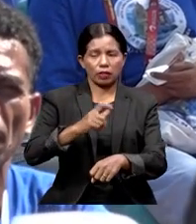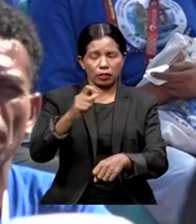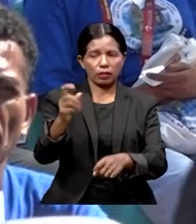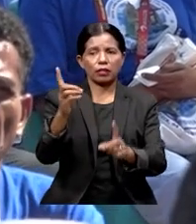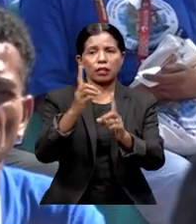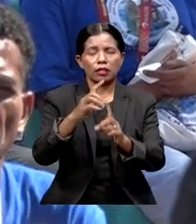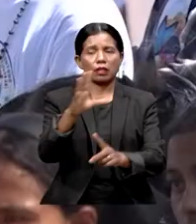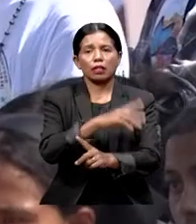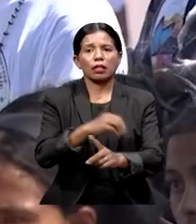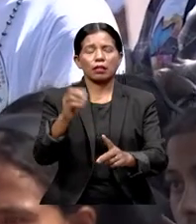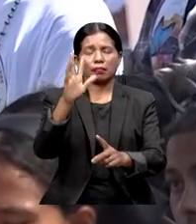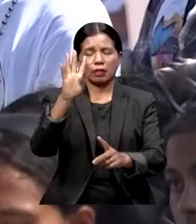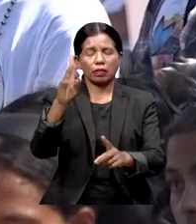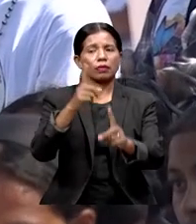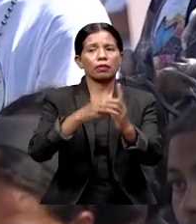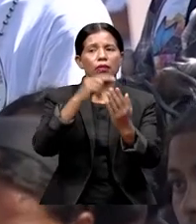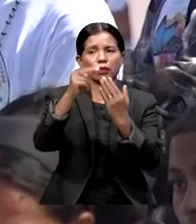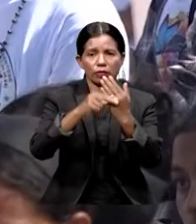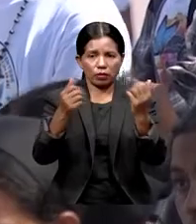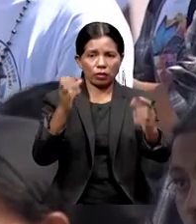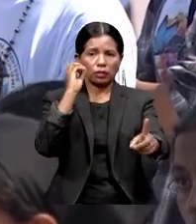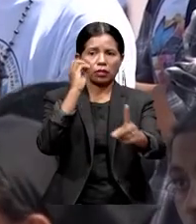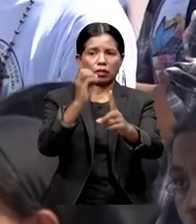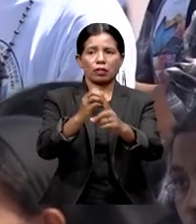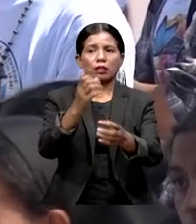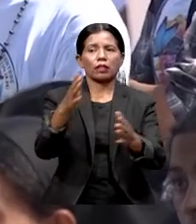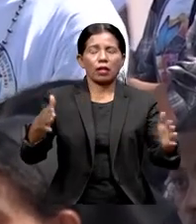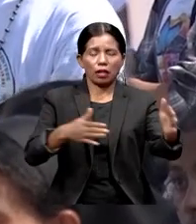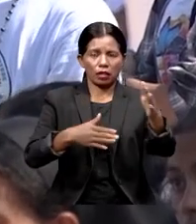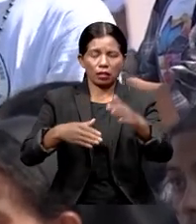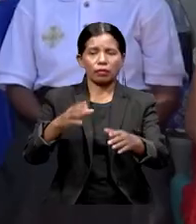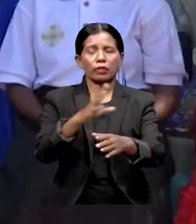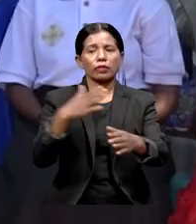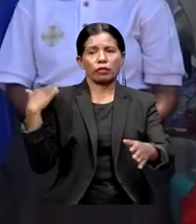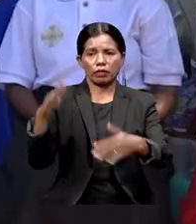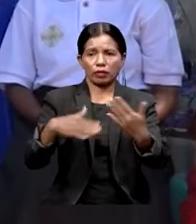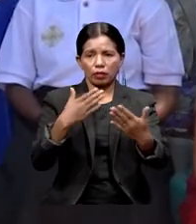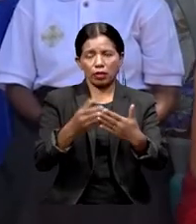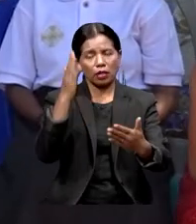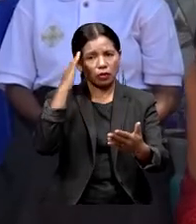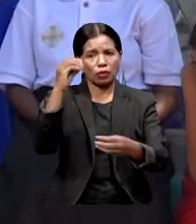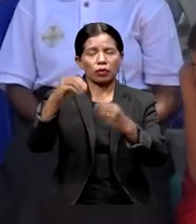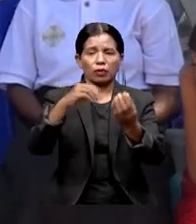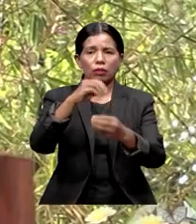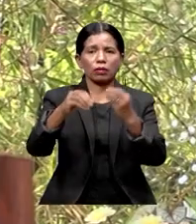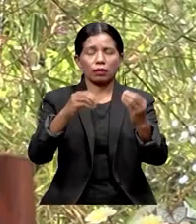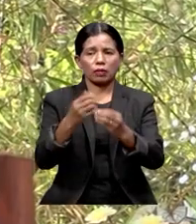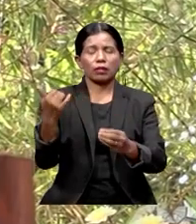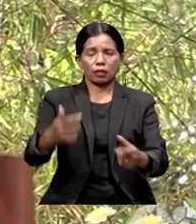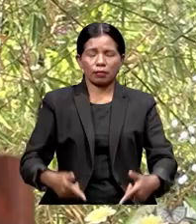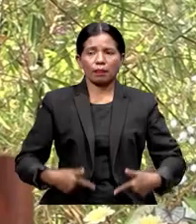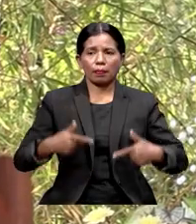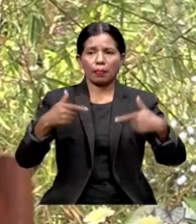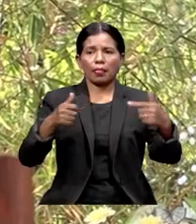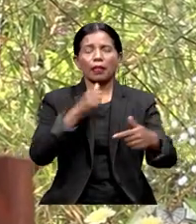Loronhat tolorongwalu fula novembro ne, o objetivo ato halibur Fundação Sira, o di reflete kono basira ne mores. E a humilha